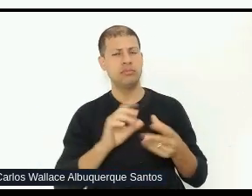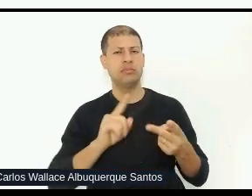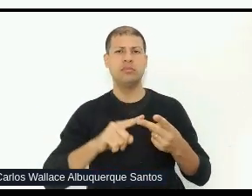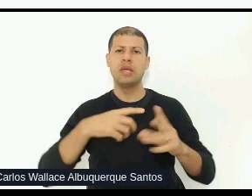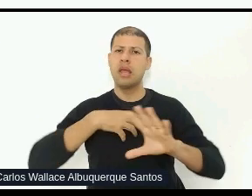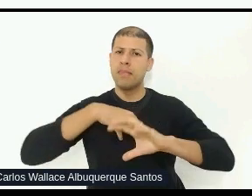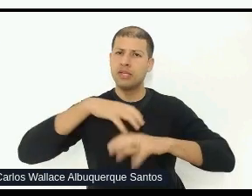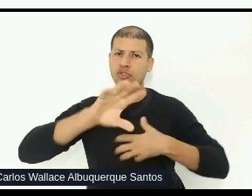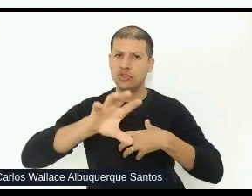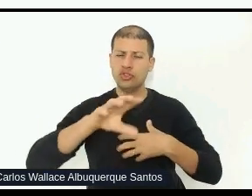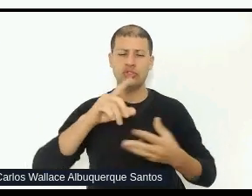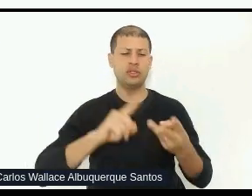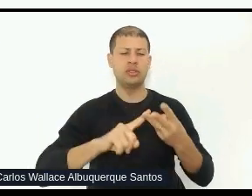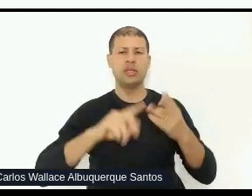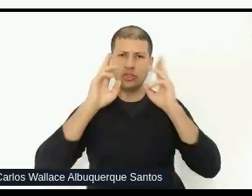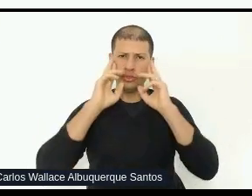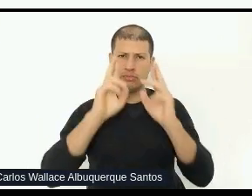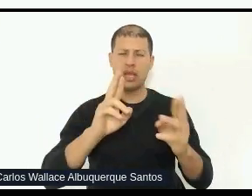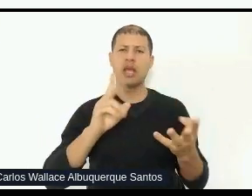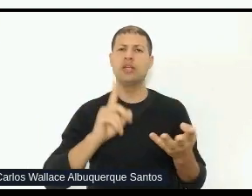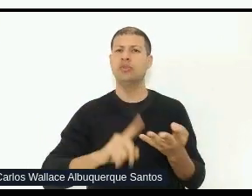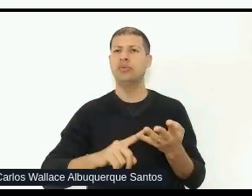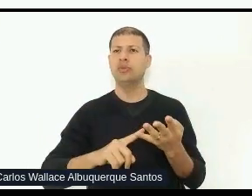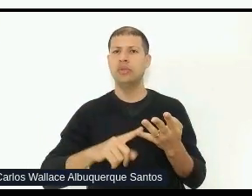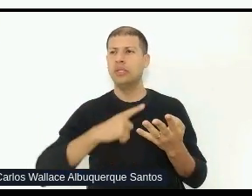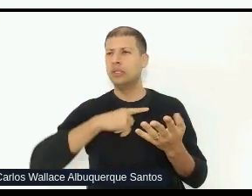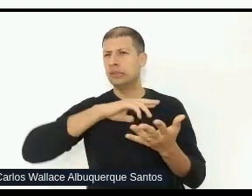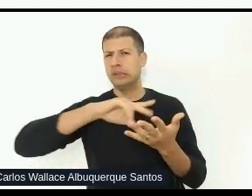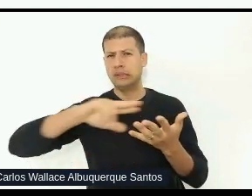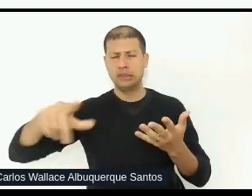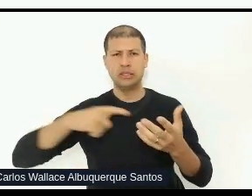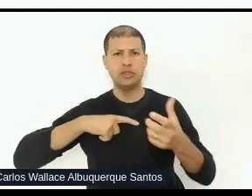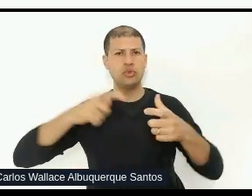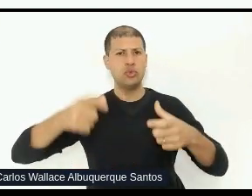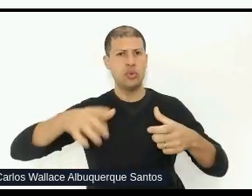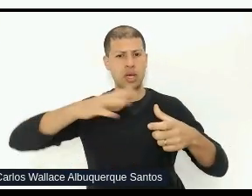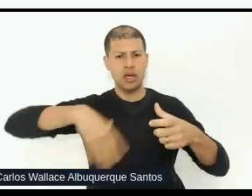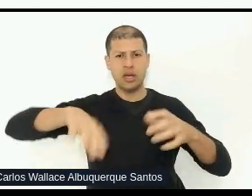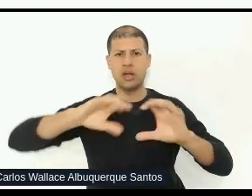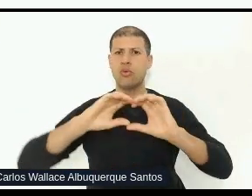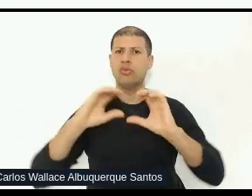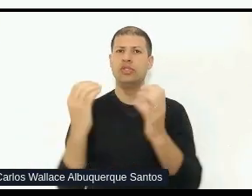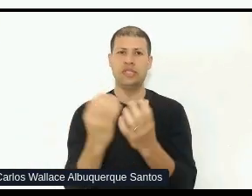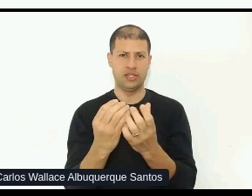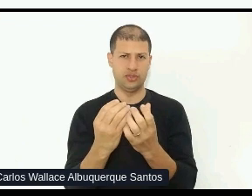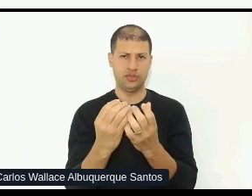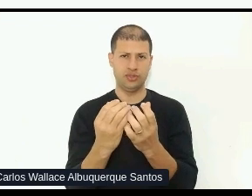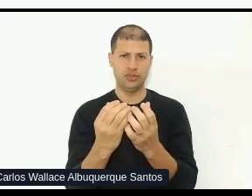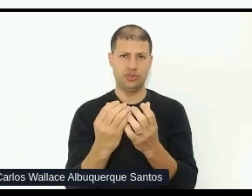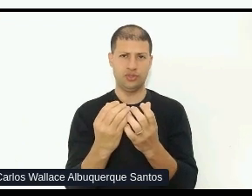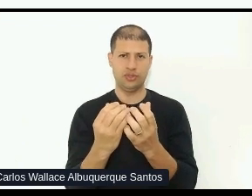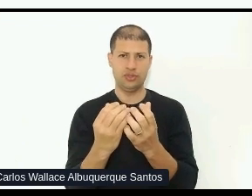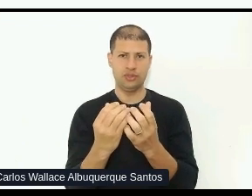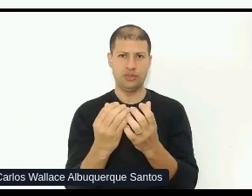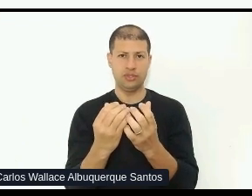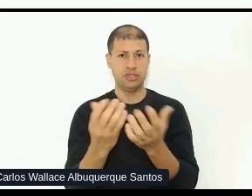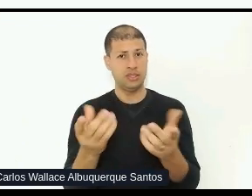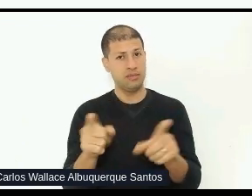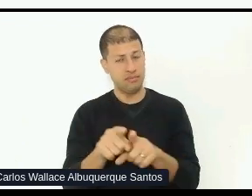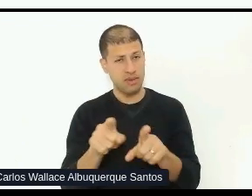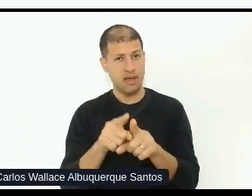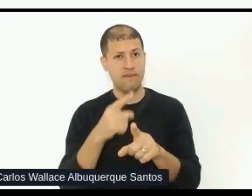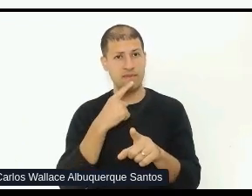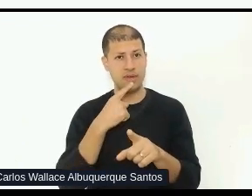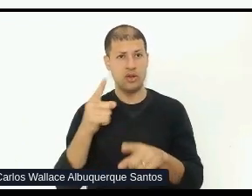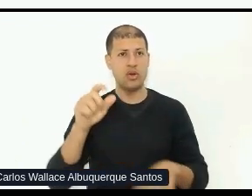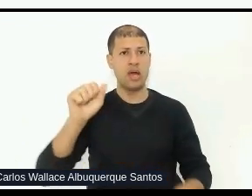empatia, respeito. Então, isso surge de um espaço comunitário, né? E já foi dito por Ana